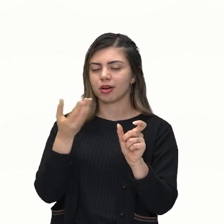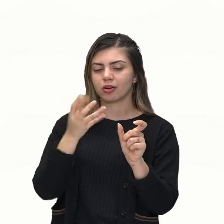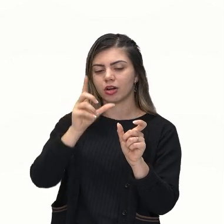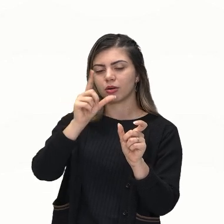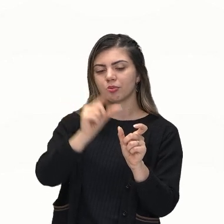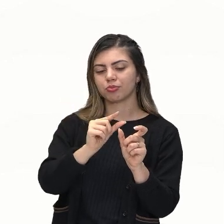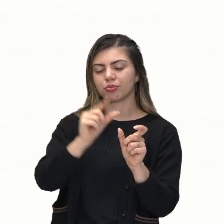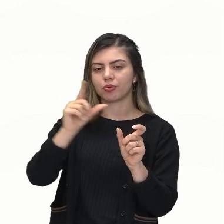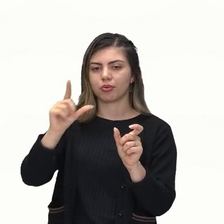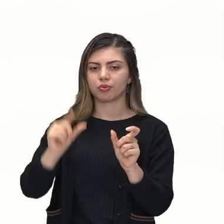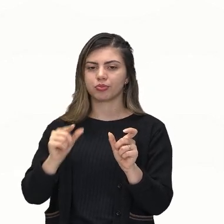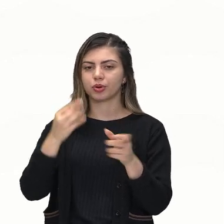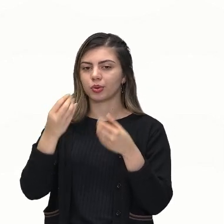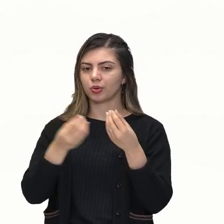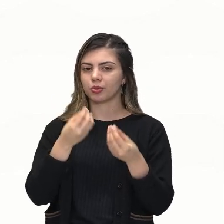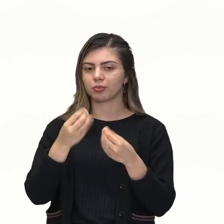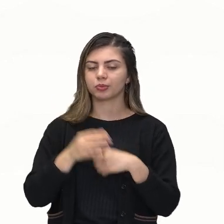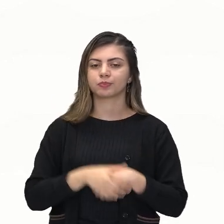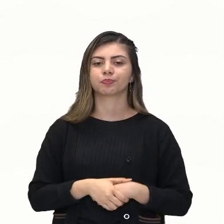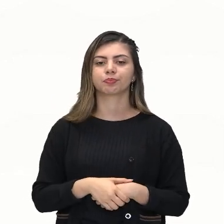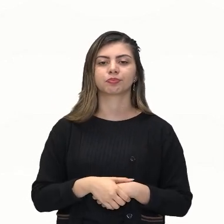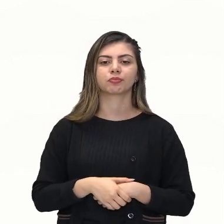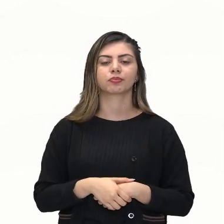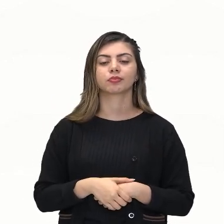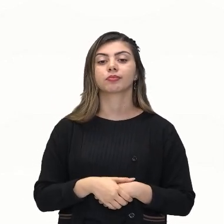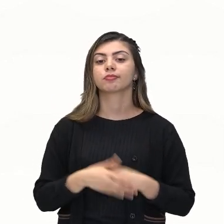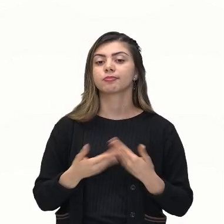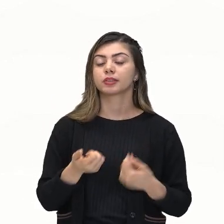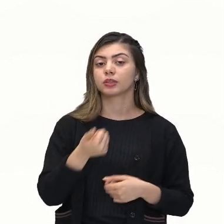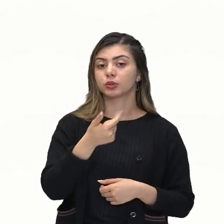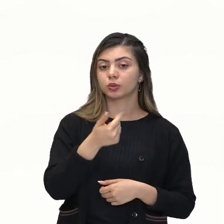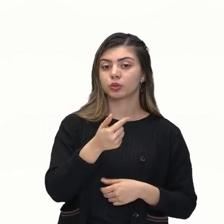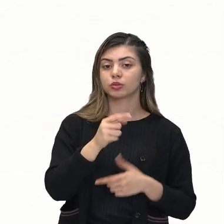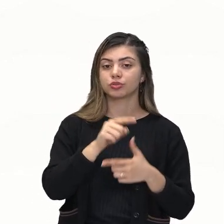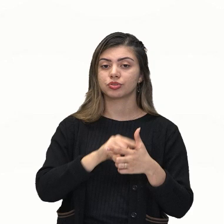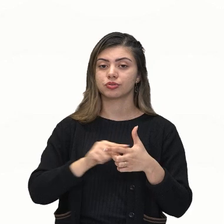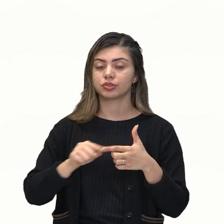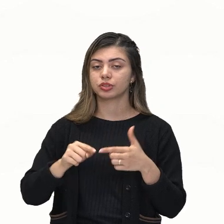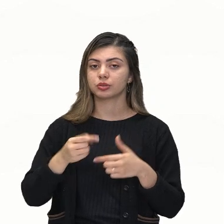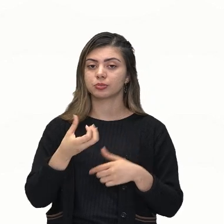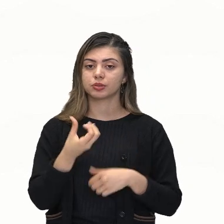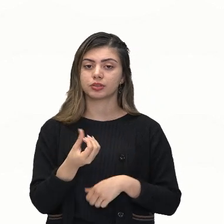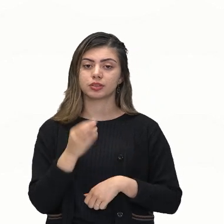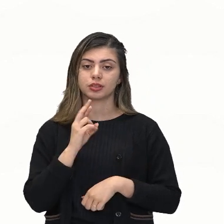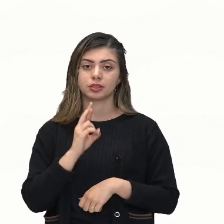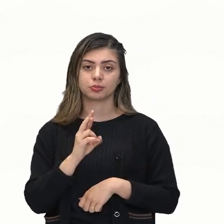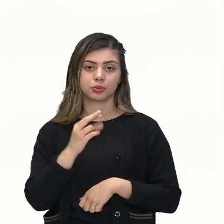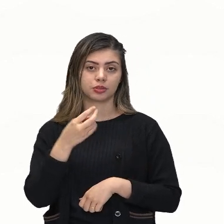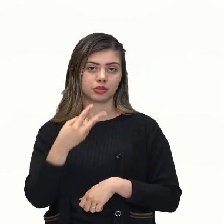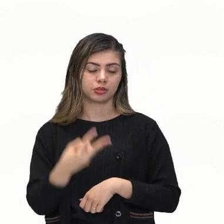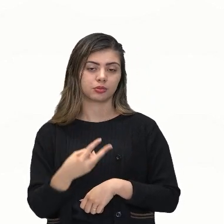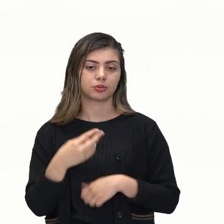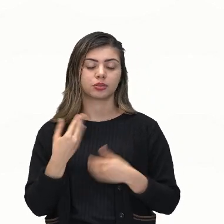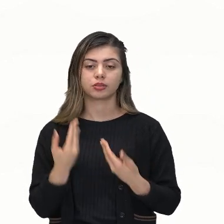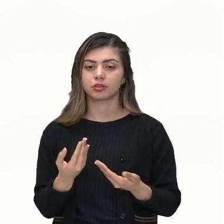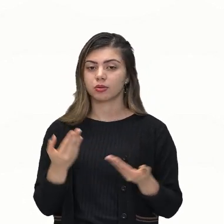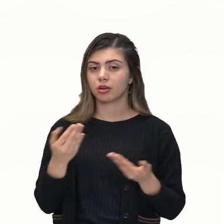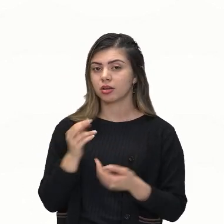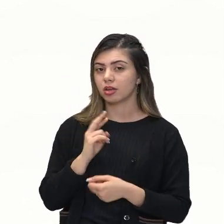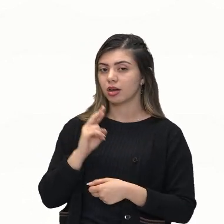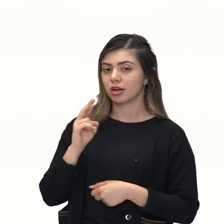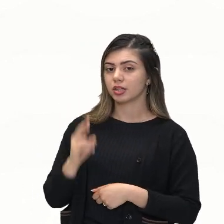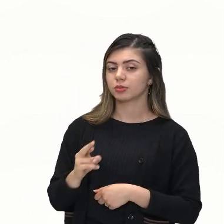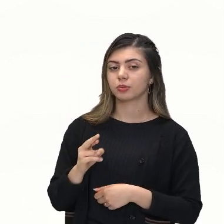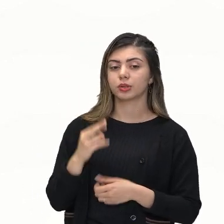primeiramente nossa fração, ó. Eu vou dividir 12 por 6 é 2. Esse resultado